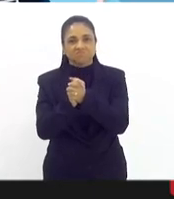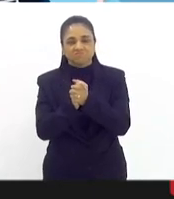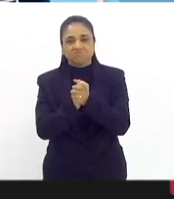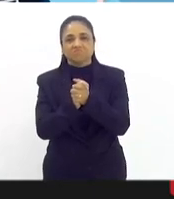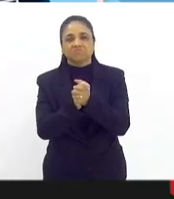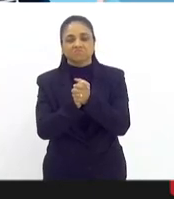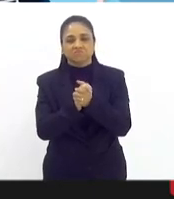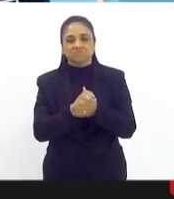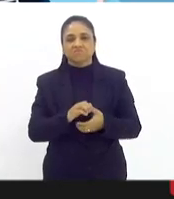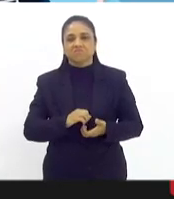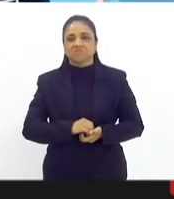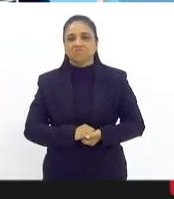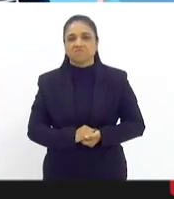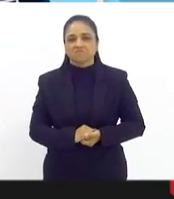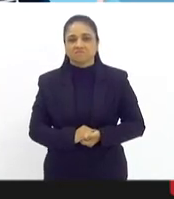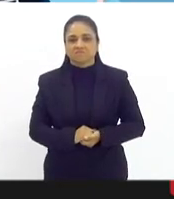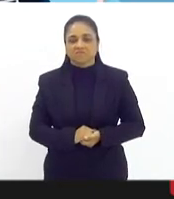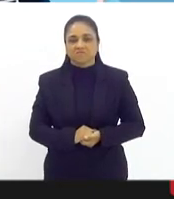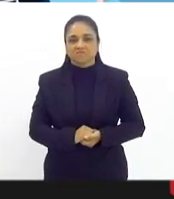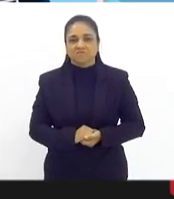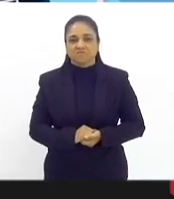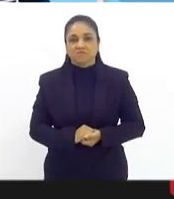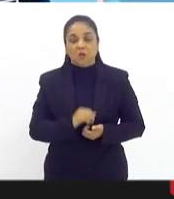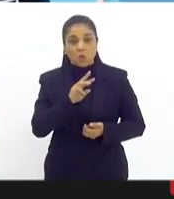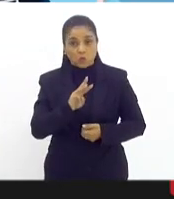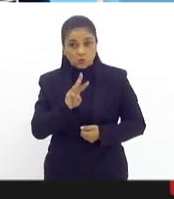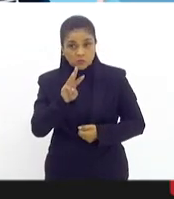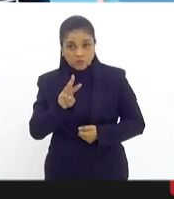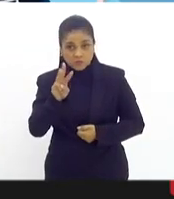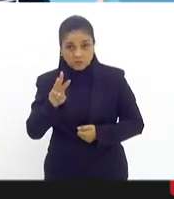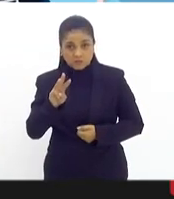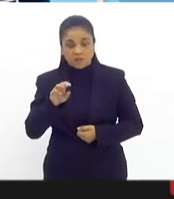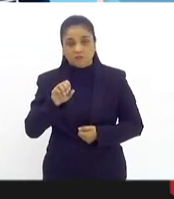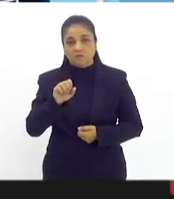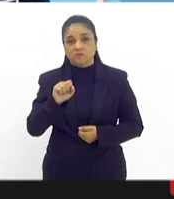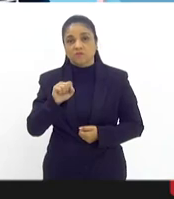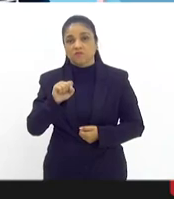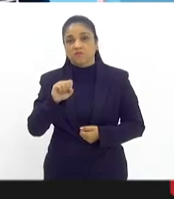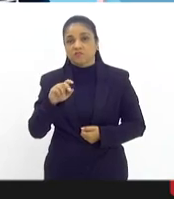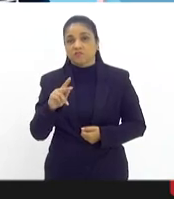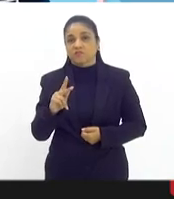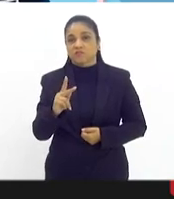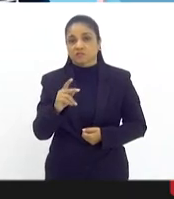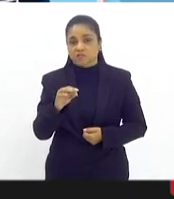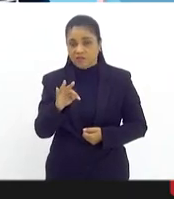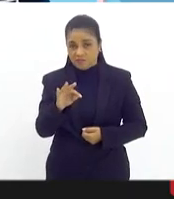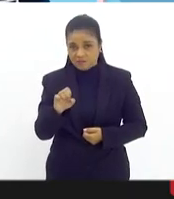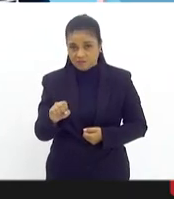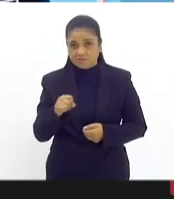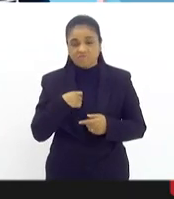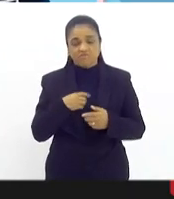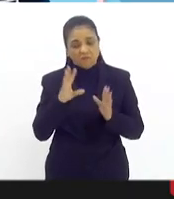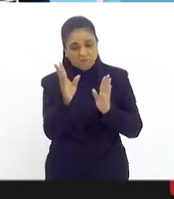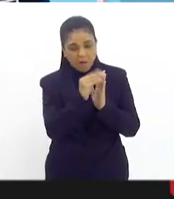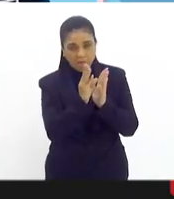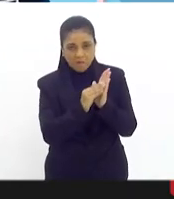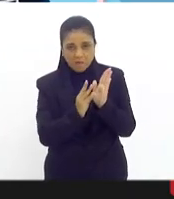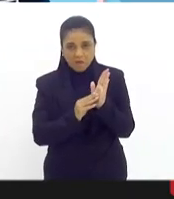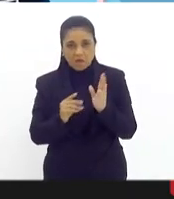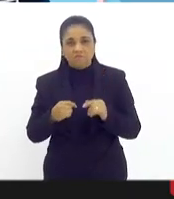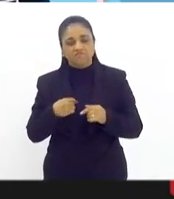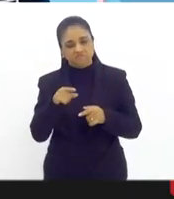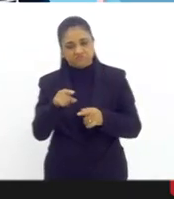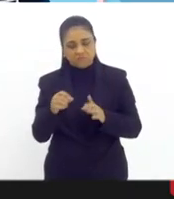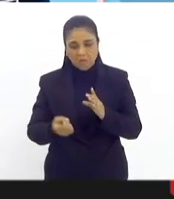no chat. Isso. Os links estarão no chat aqui, eu vou colocar. Tá bom, vocês foram a nossa inspiração.